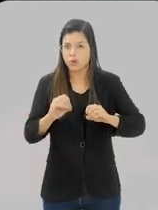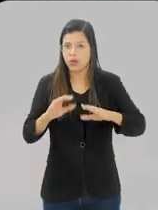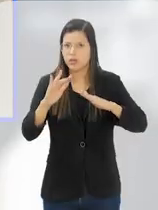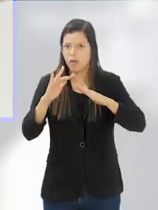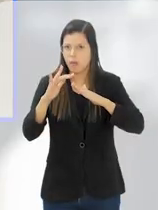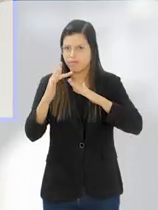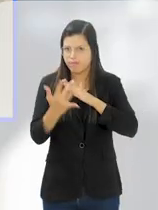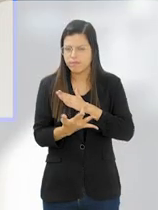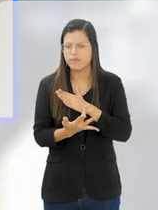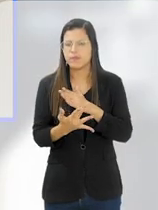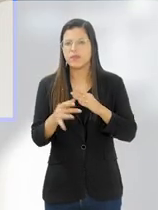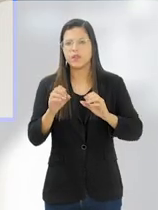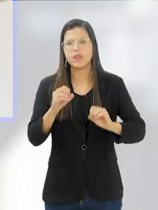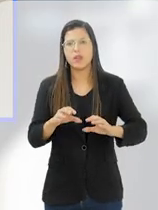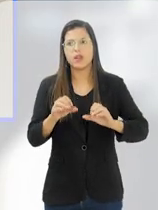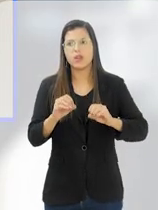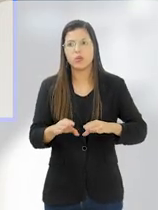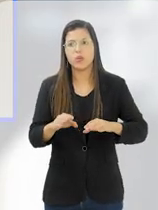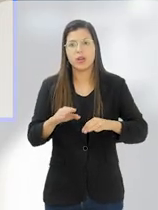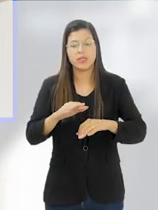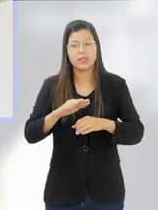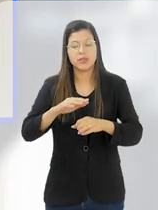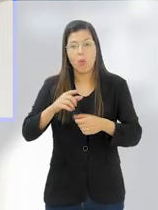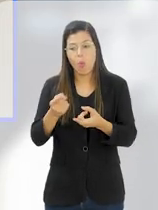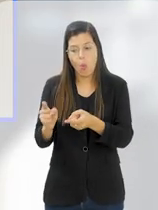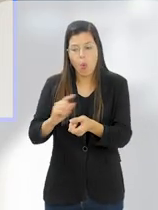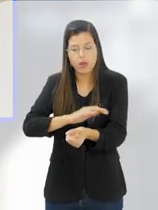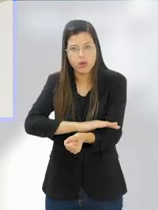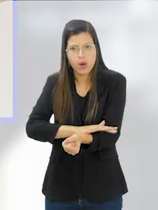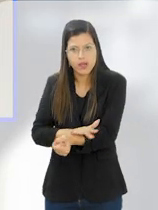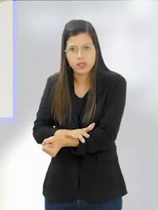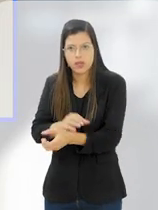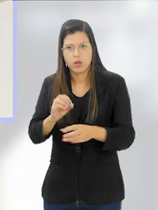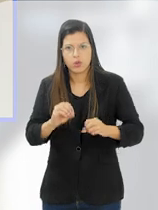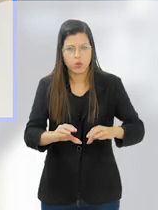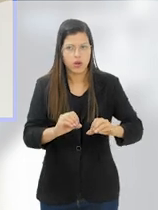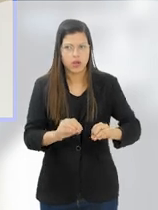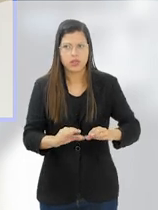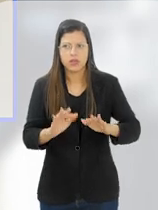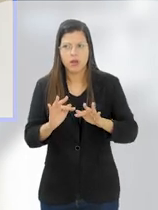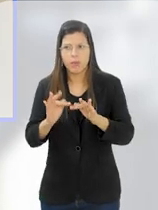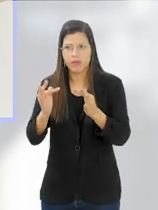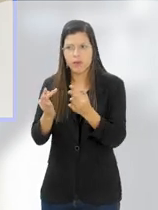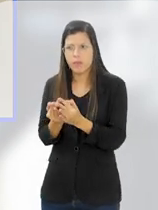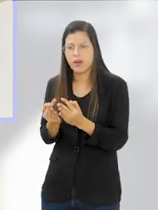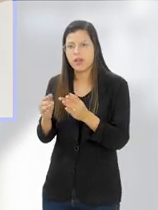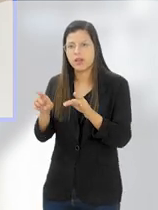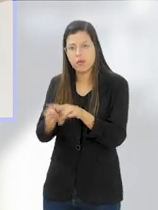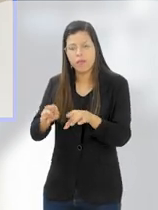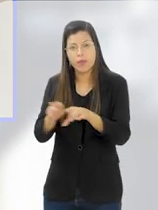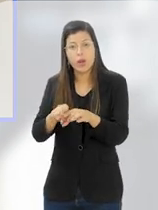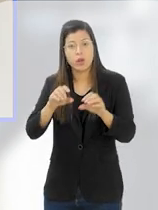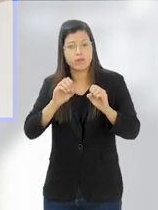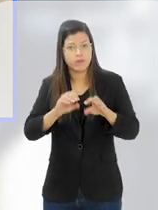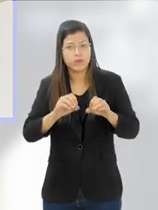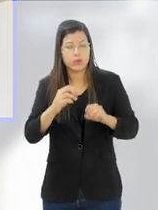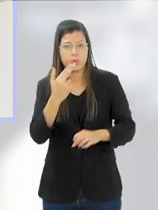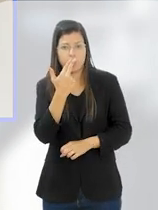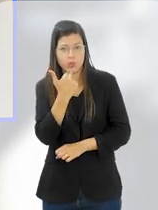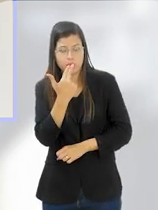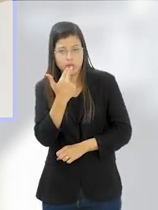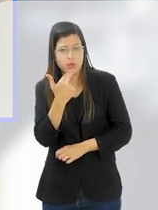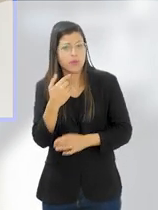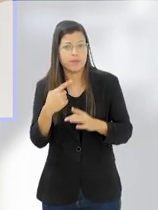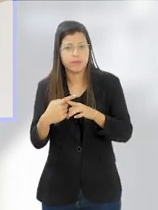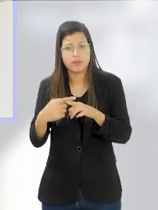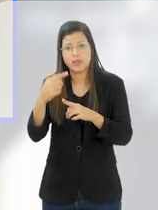educação midiática, precisa fazer educação antirracista, educação para paz, educação nutricional, porque as crianças precisam escolher